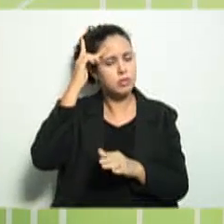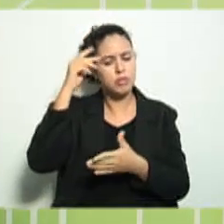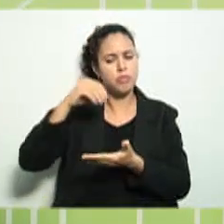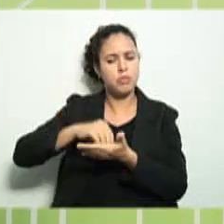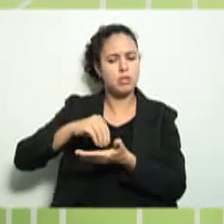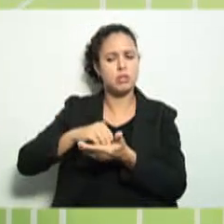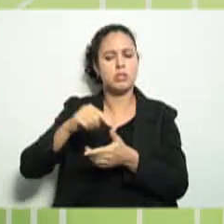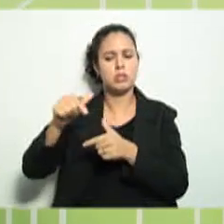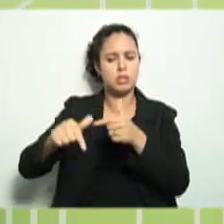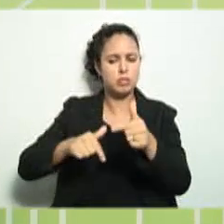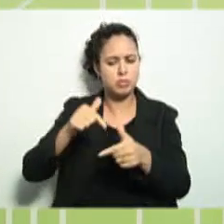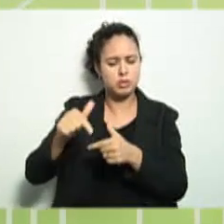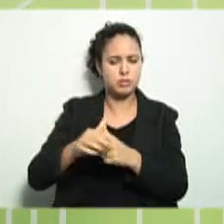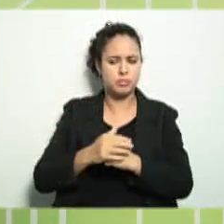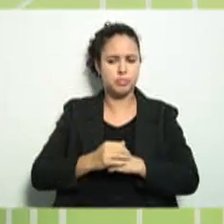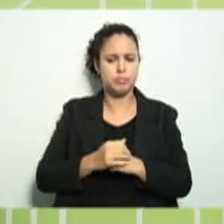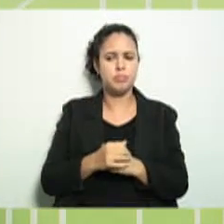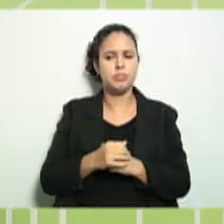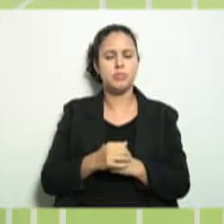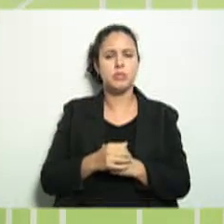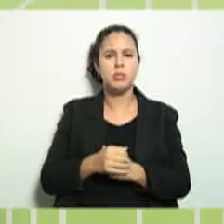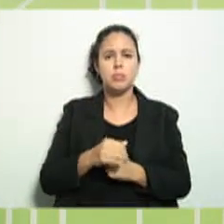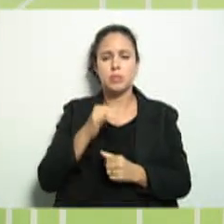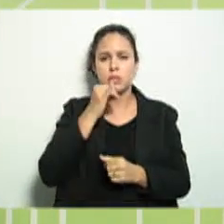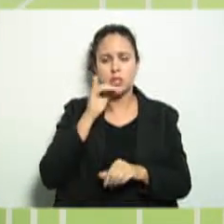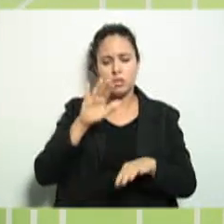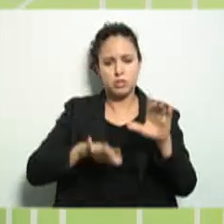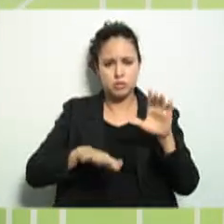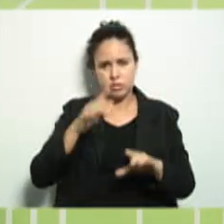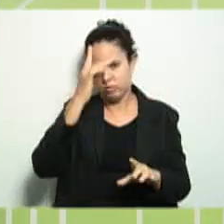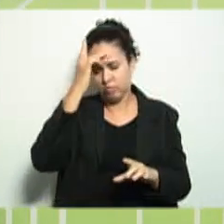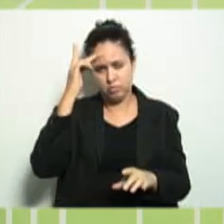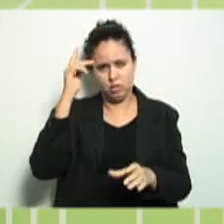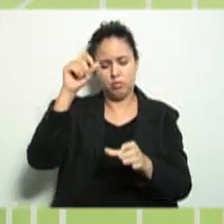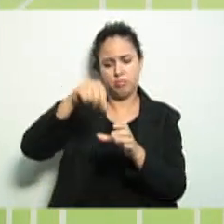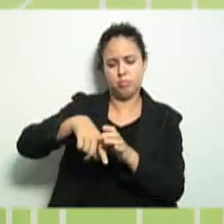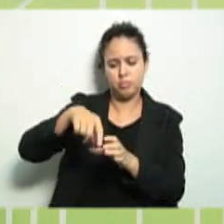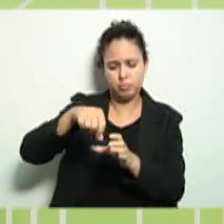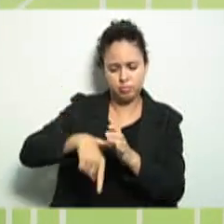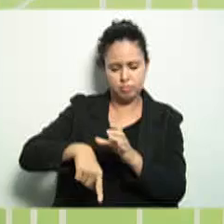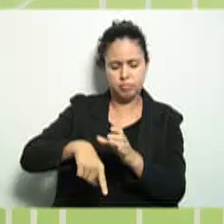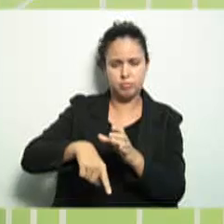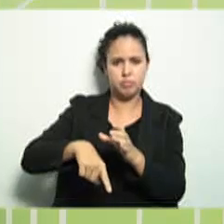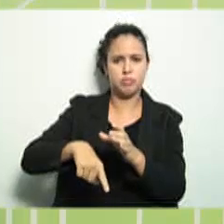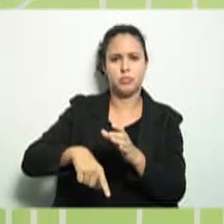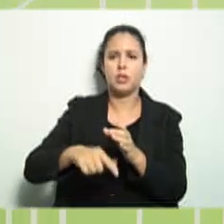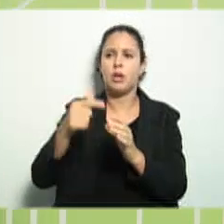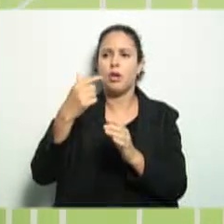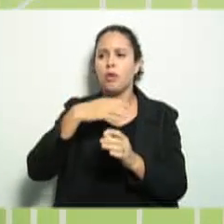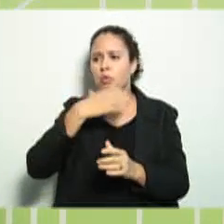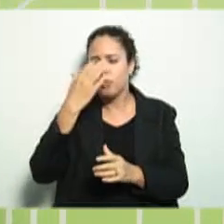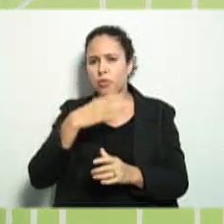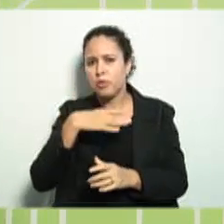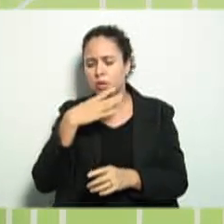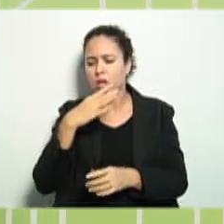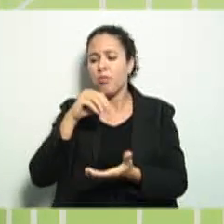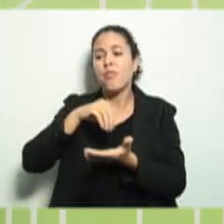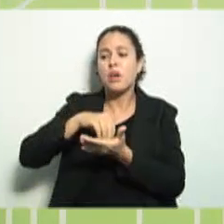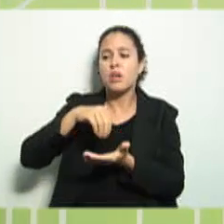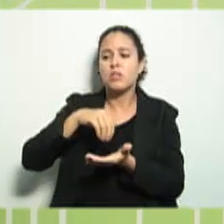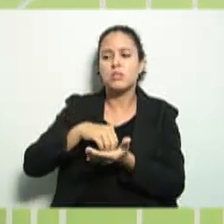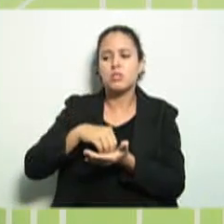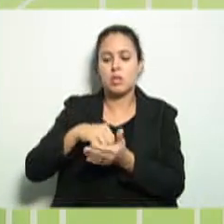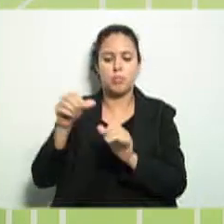vai plantar abacaxi, vai mandar esse teu abacaxi para onde? Onde que ele vai ser processado? Então, esse é um grande